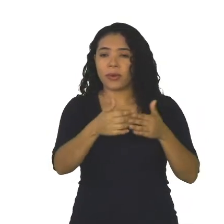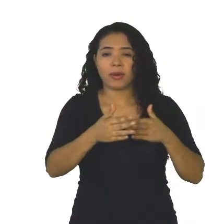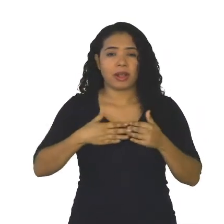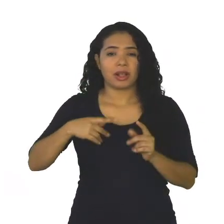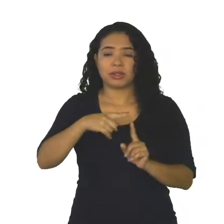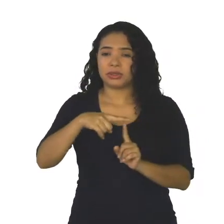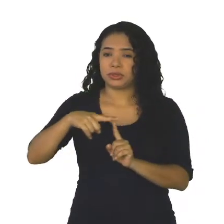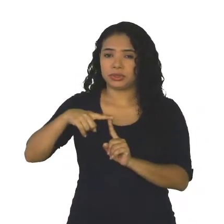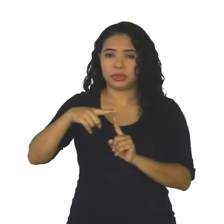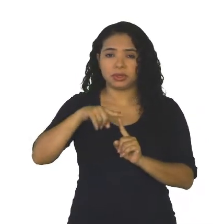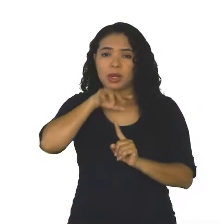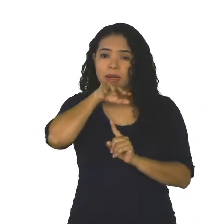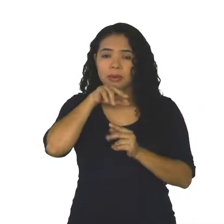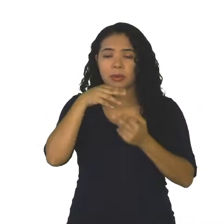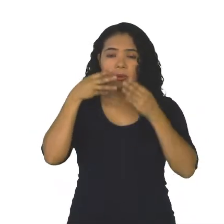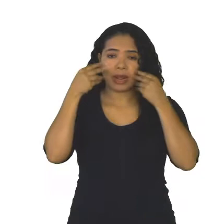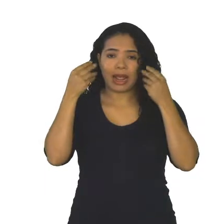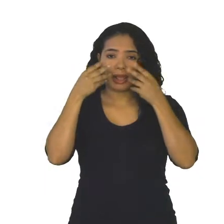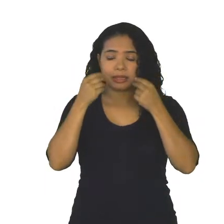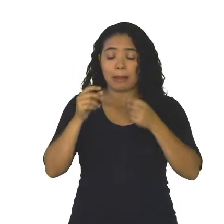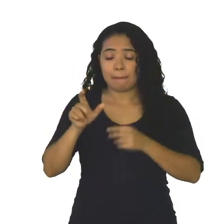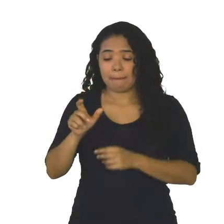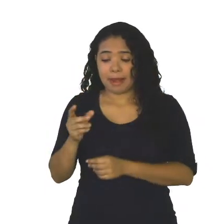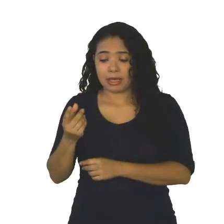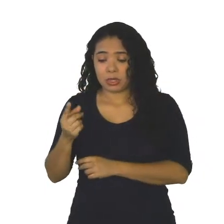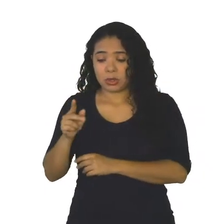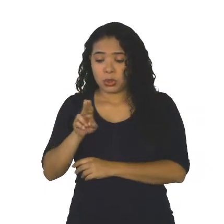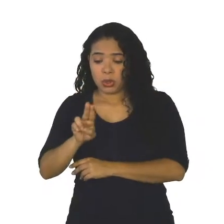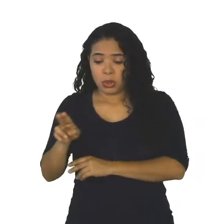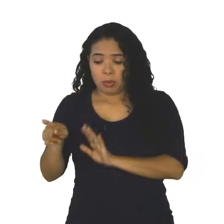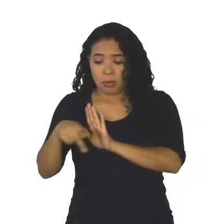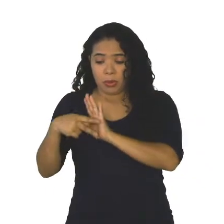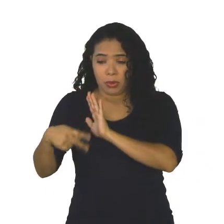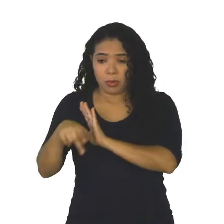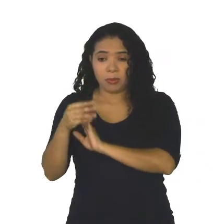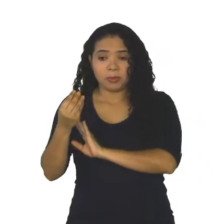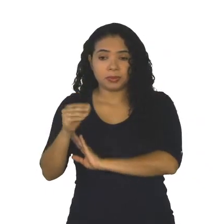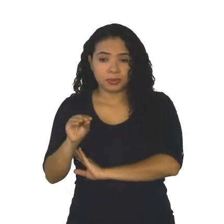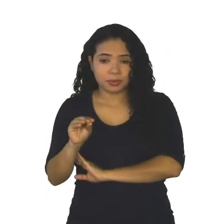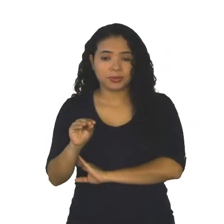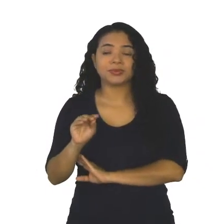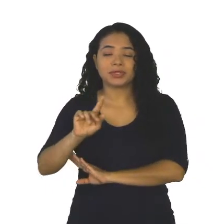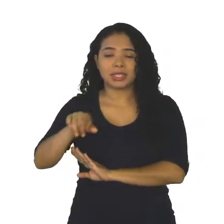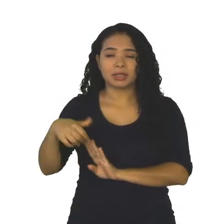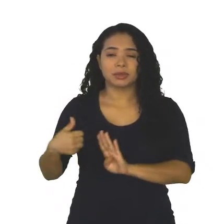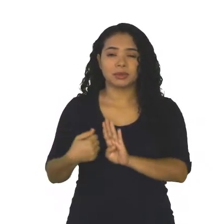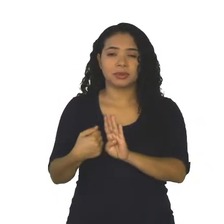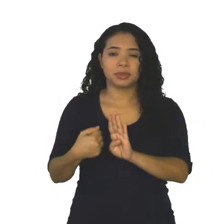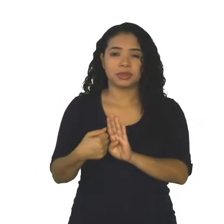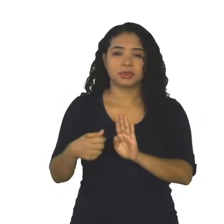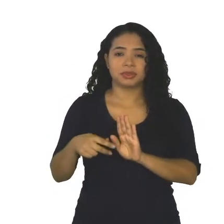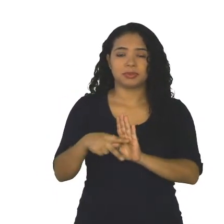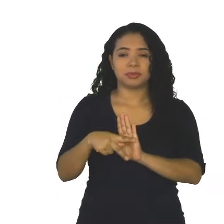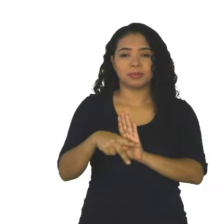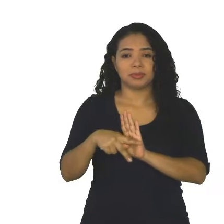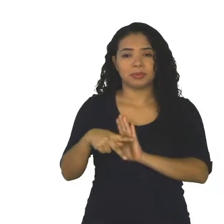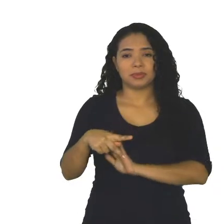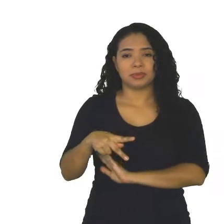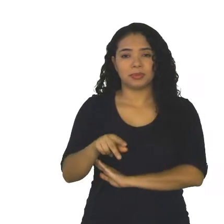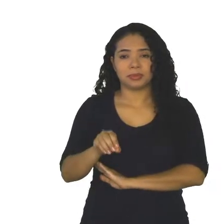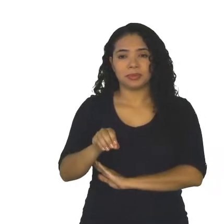né? Mas se aquele ser ali tem um nomezinho próprio só dele, aí é um substantivo próprio,